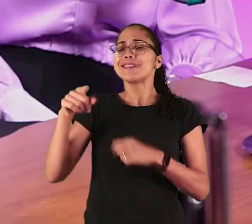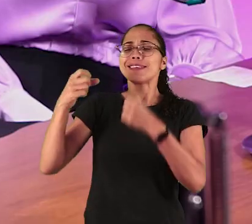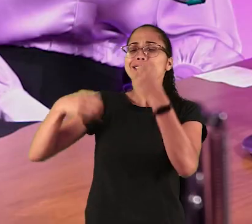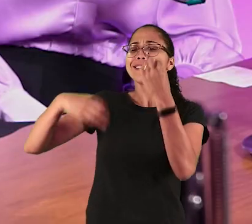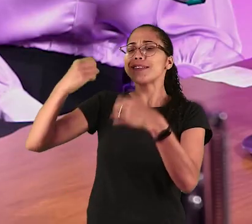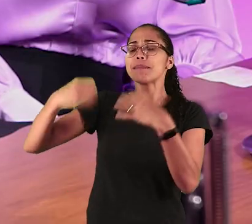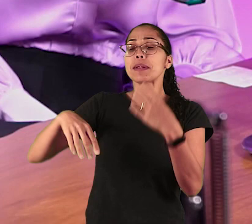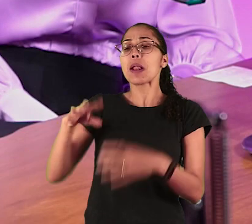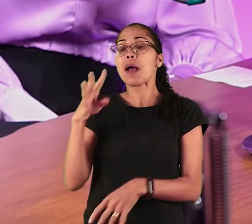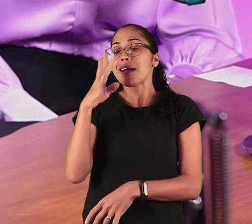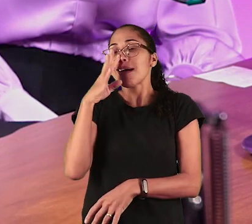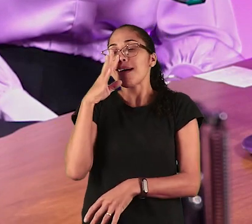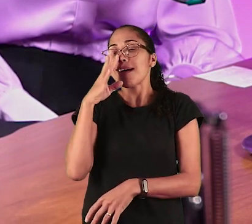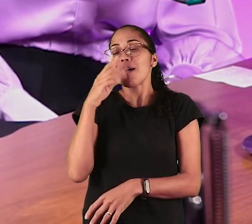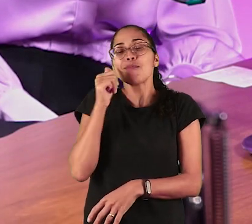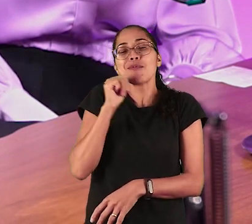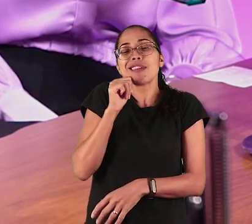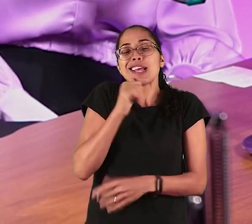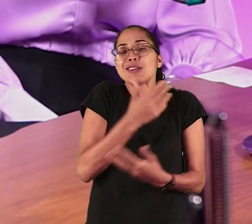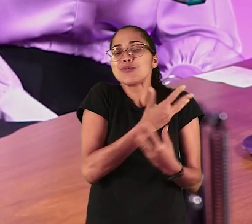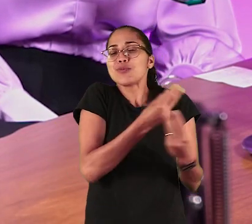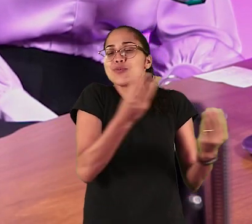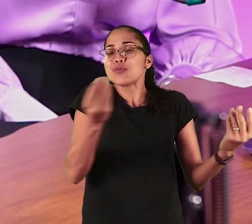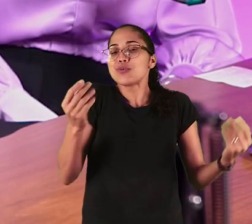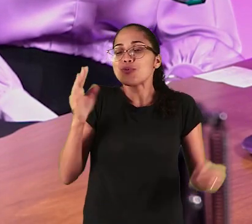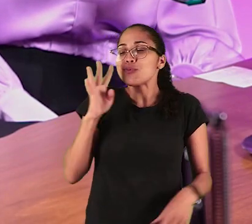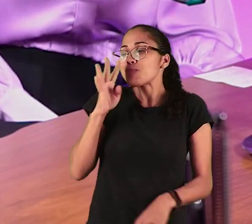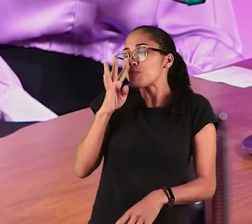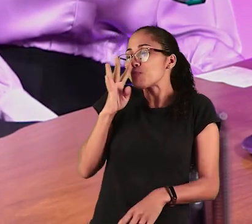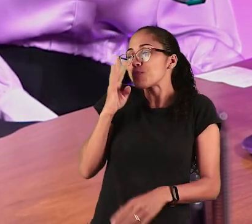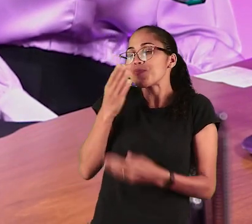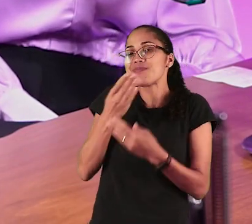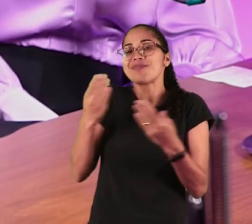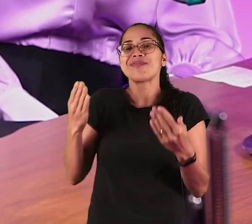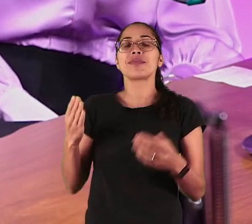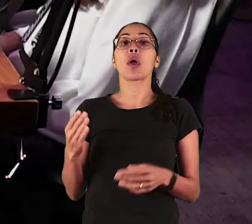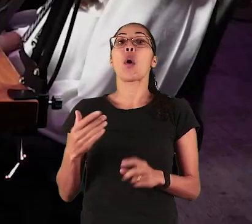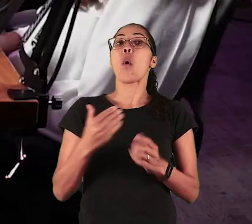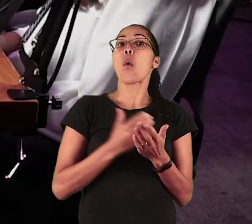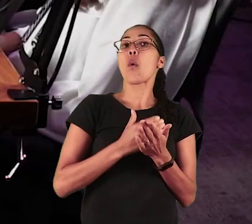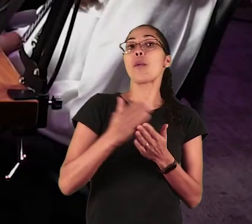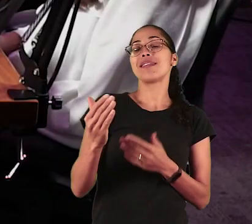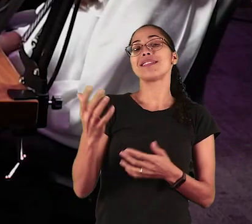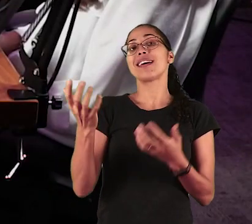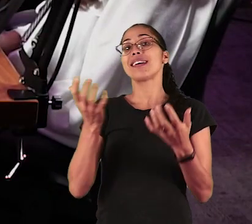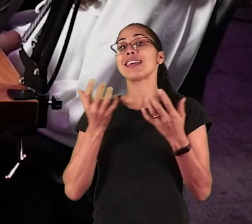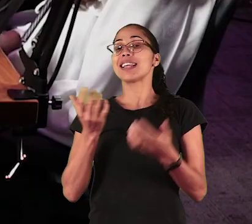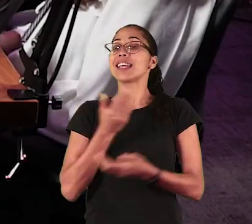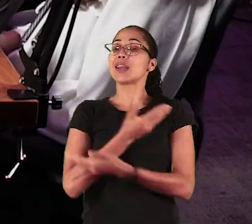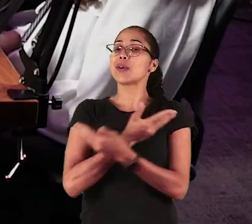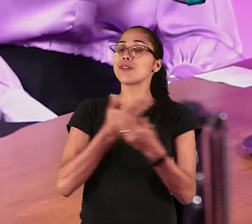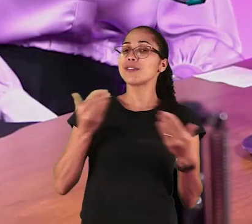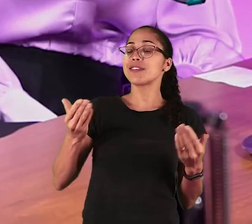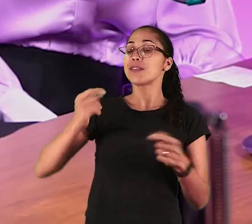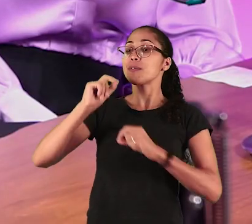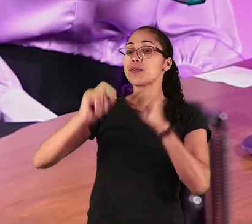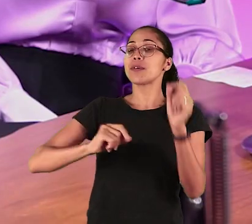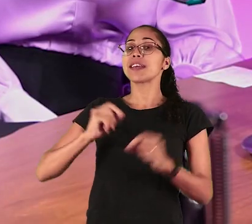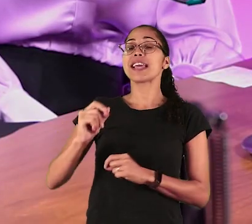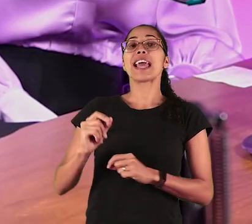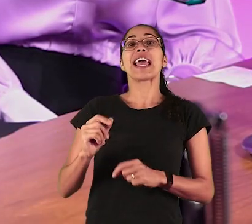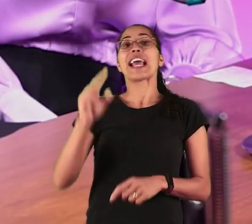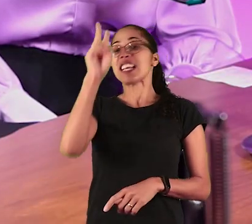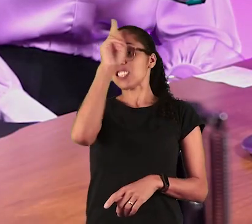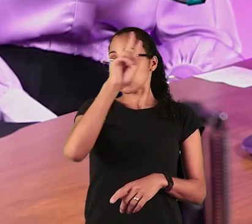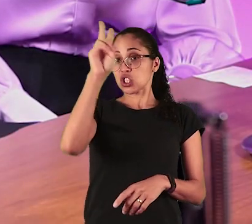que acompanham aqui através da trajetória de vocês para começar eu queria que vocês contassem